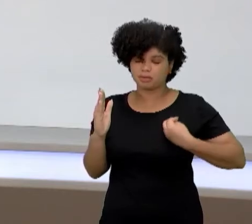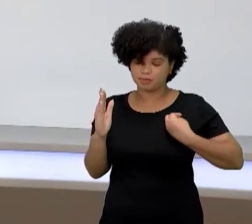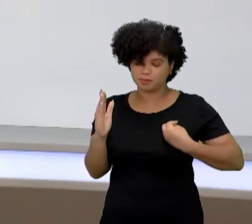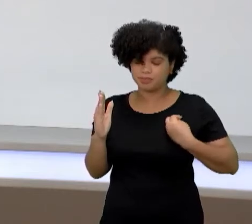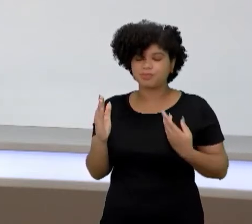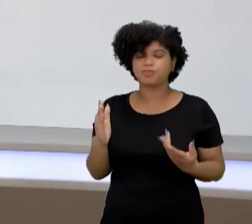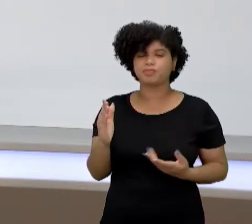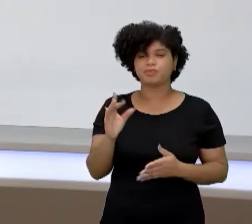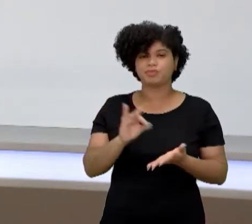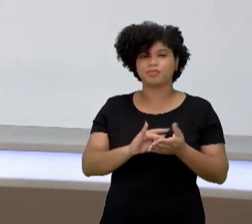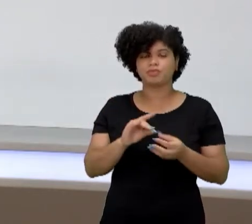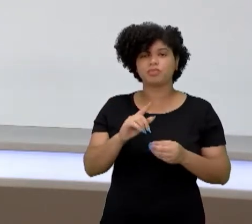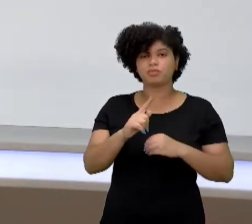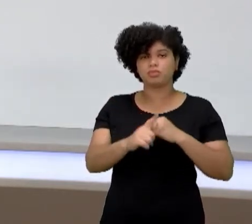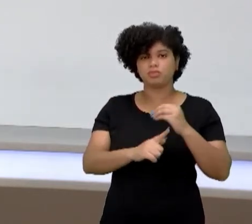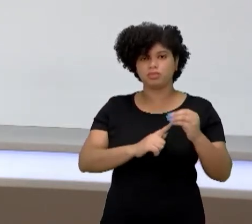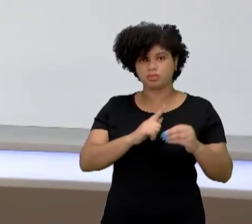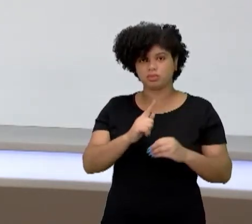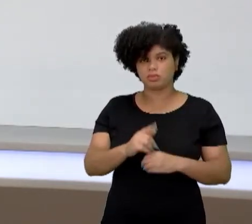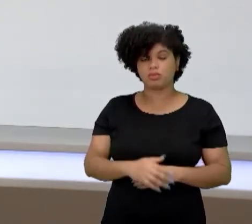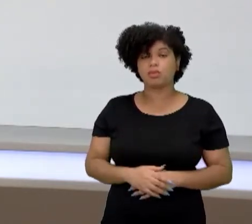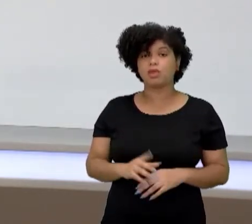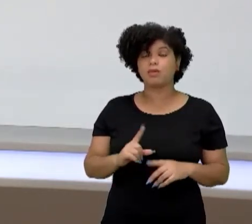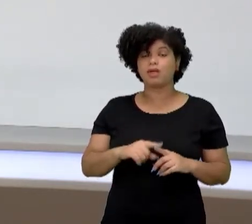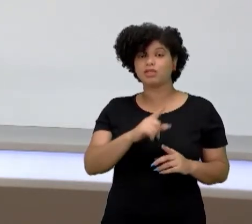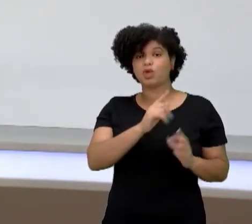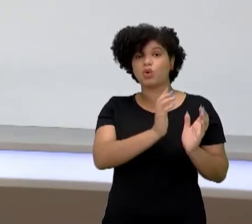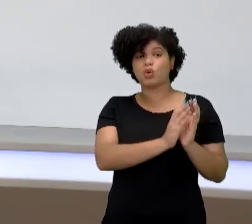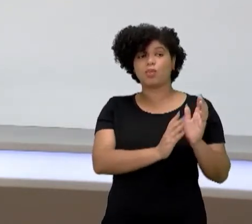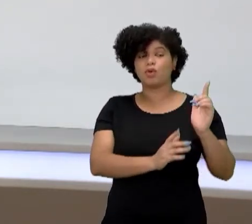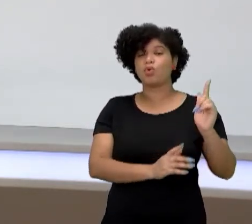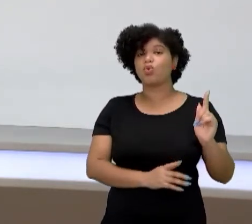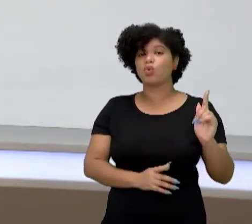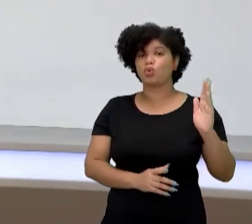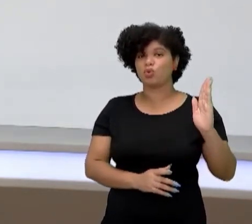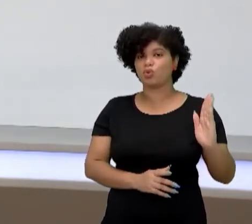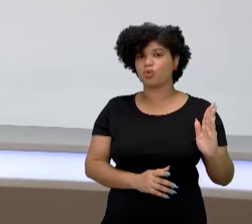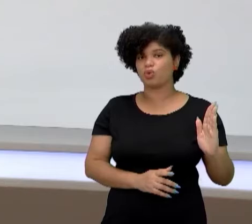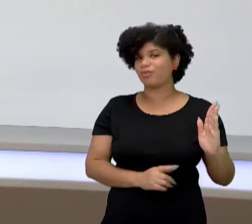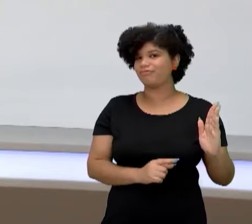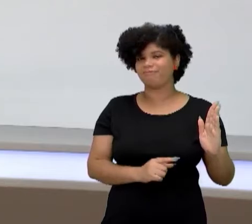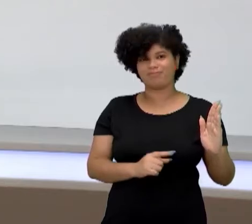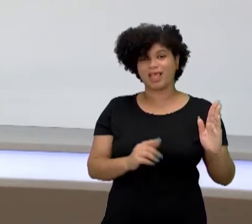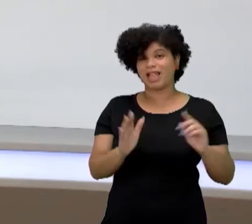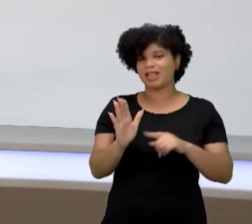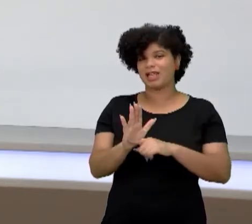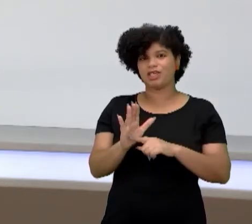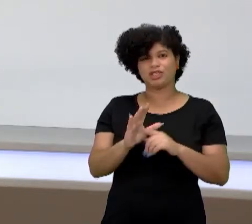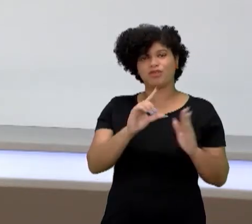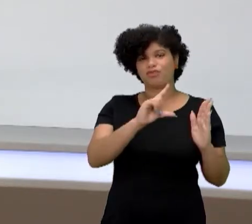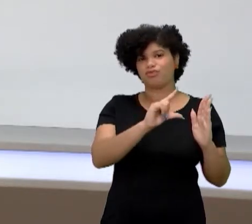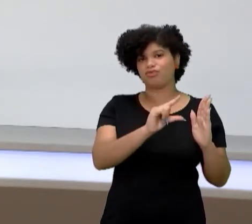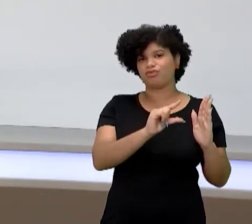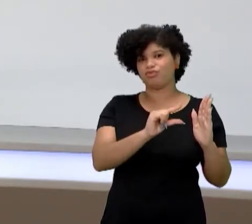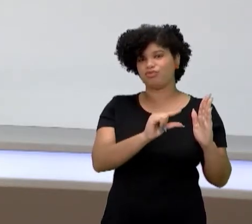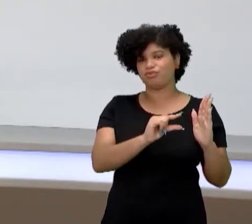ele tem, e quanto mais perto do grupo 1, menos